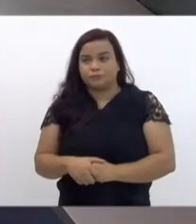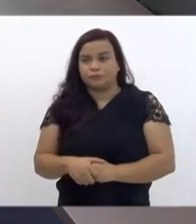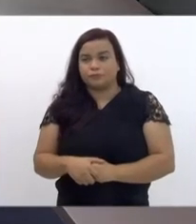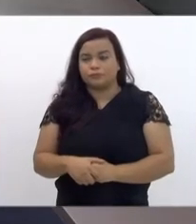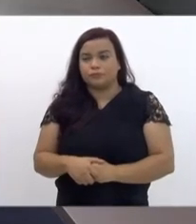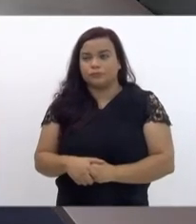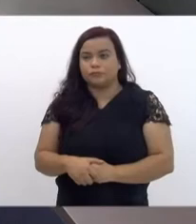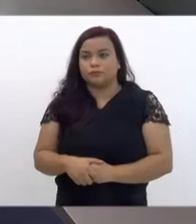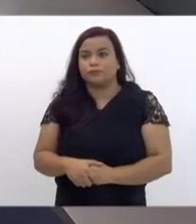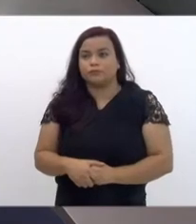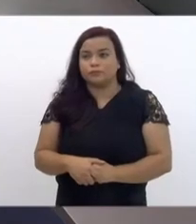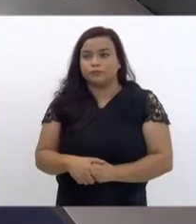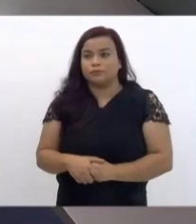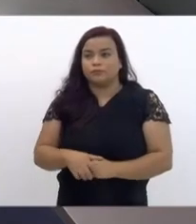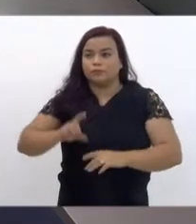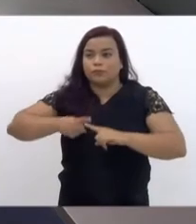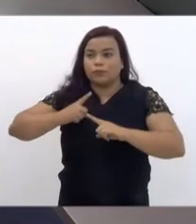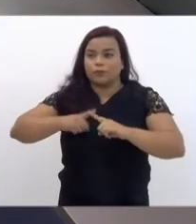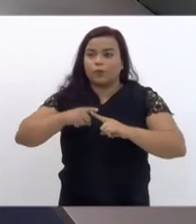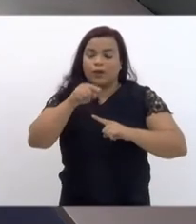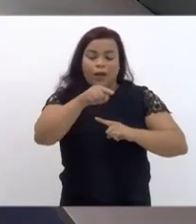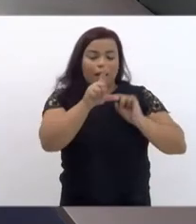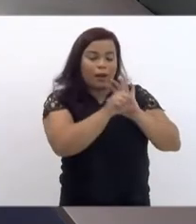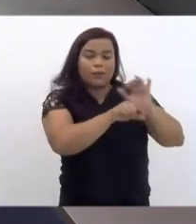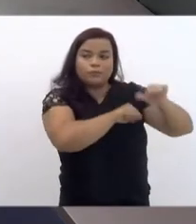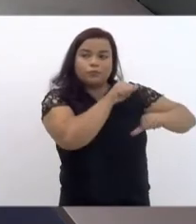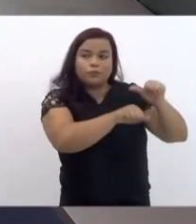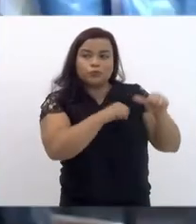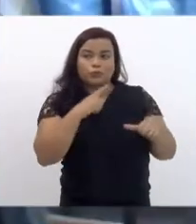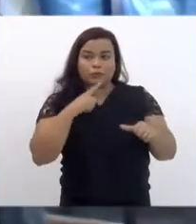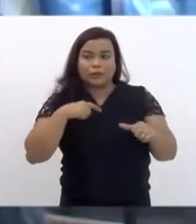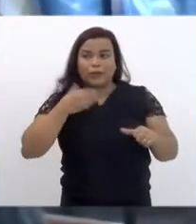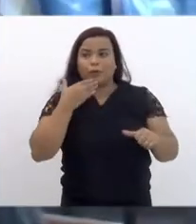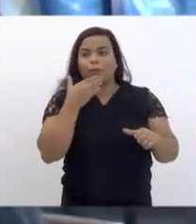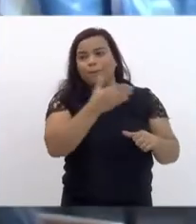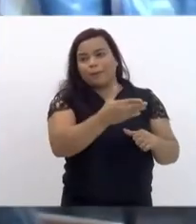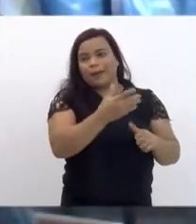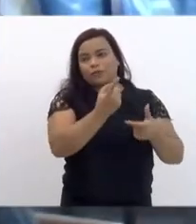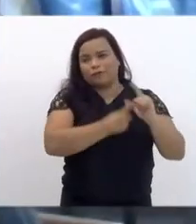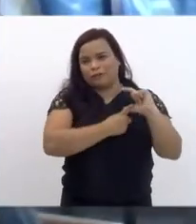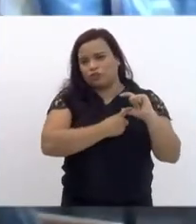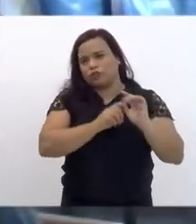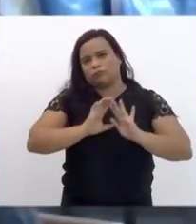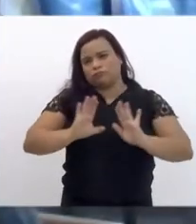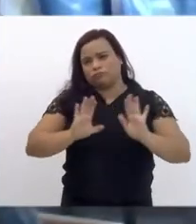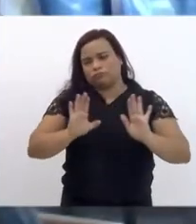Que, por sua vez, alterou a lei anterior. Mas tudo bem, eu peço vista. Pronto.